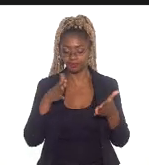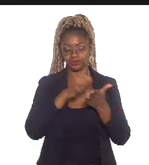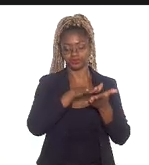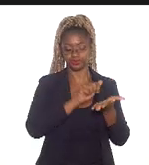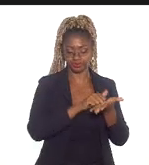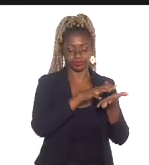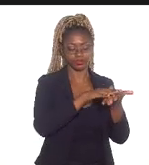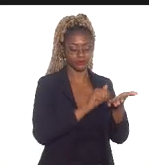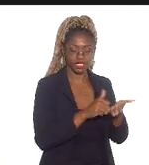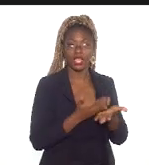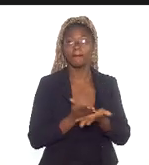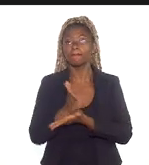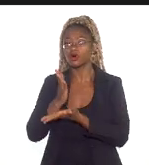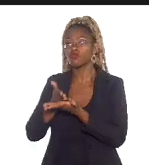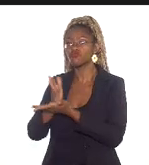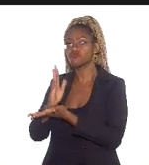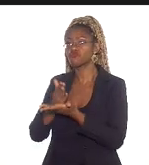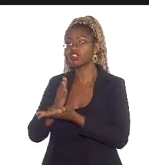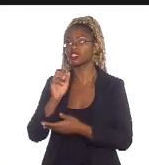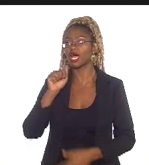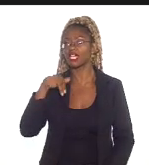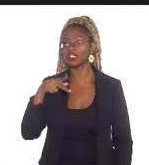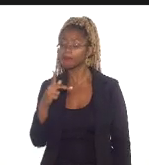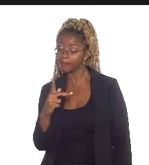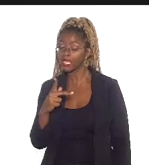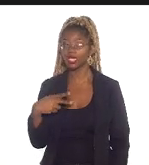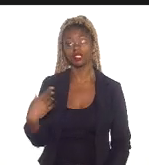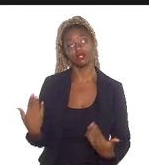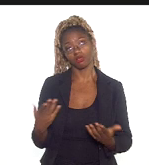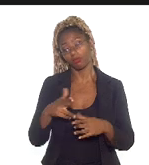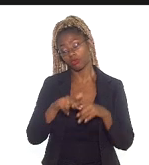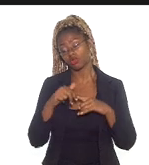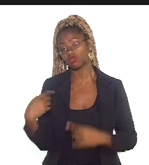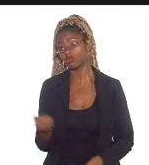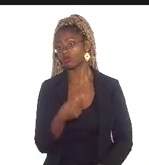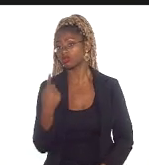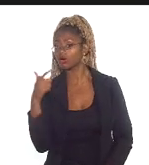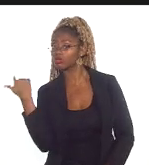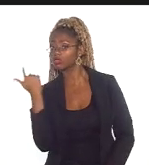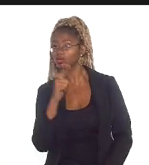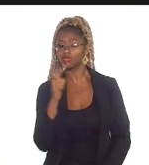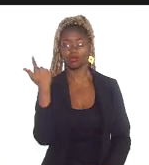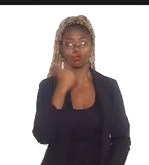credenciadas e aprovadas pela ANP, e com isso a gente consegue cotejar